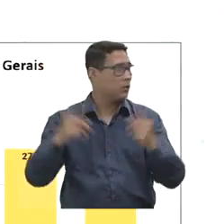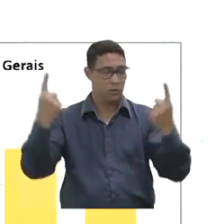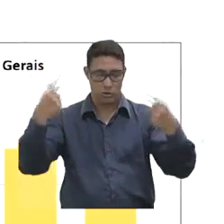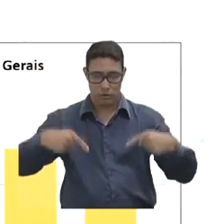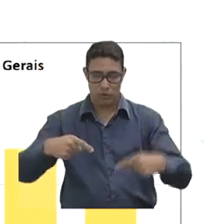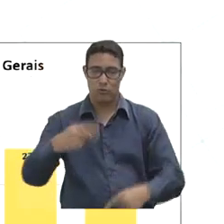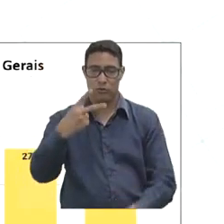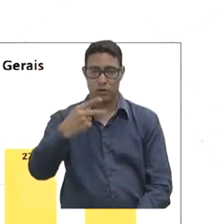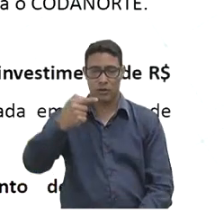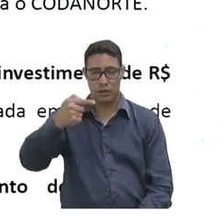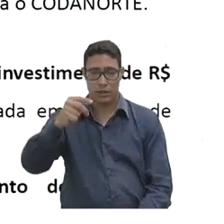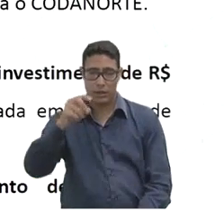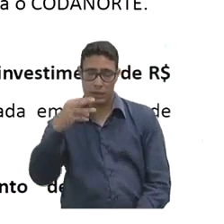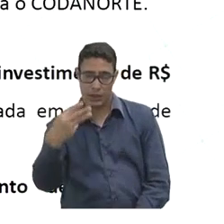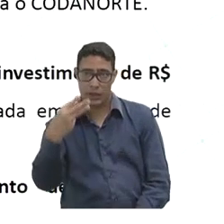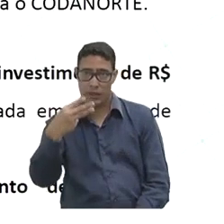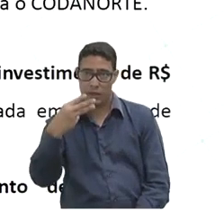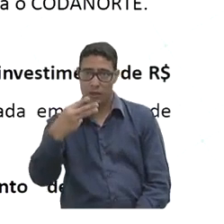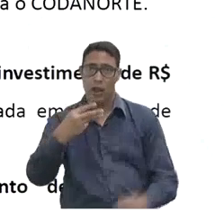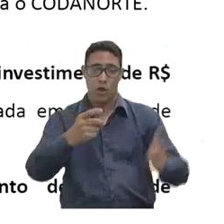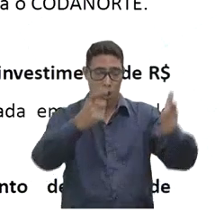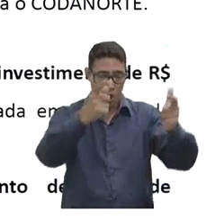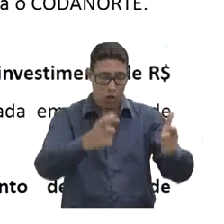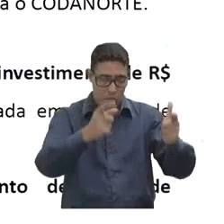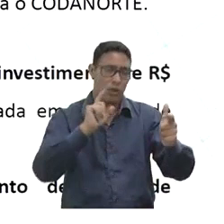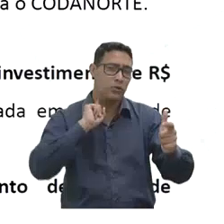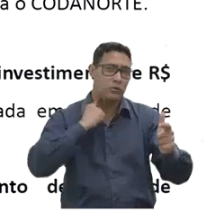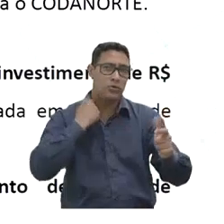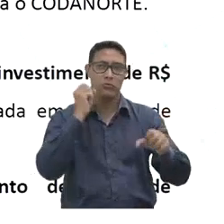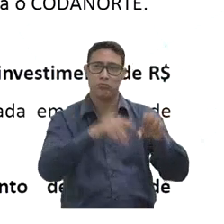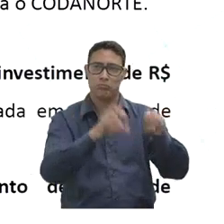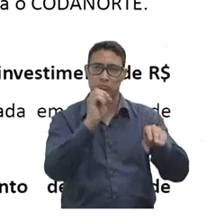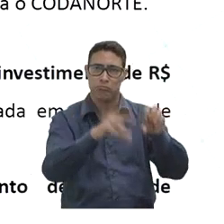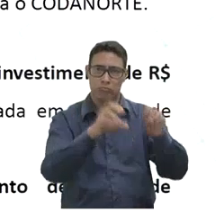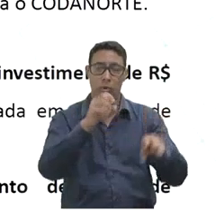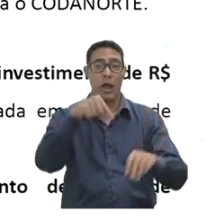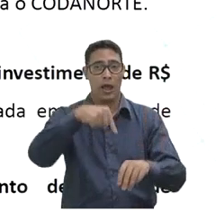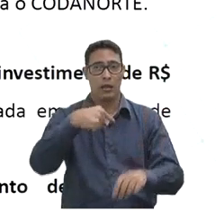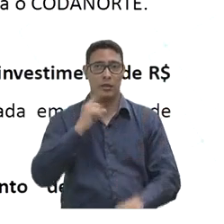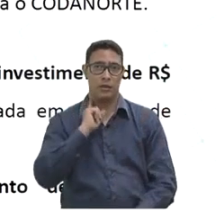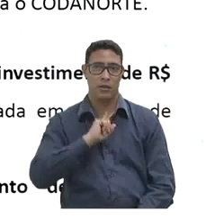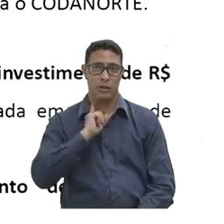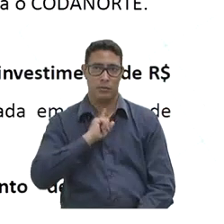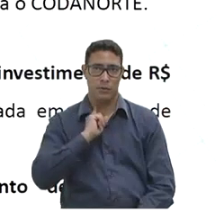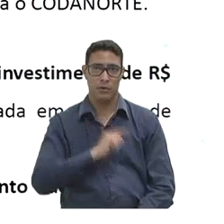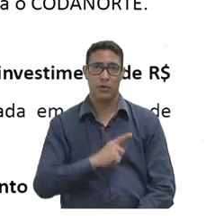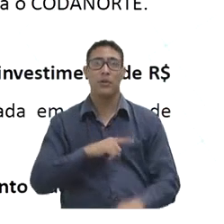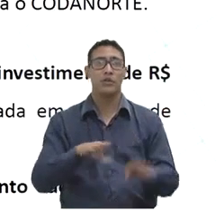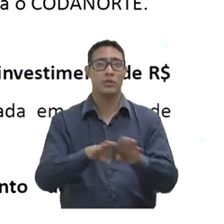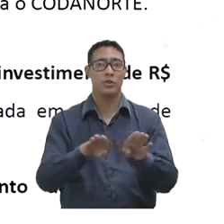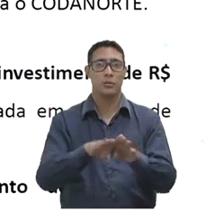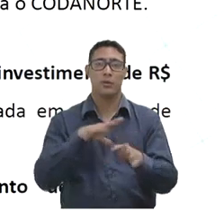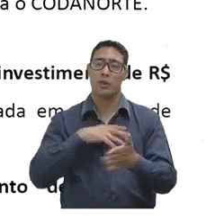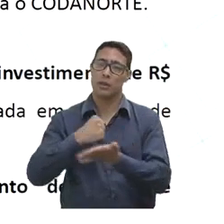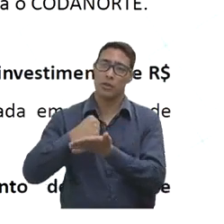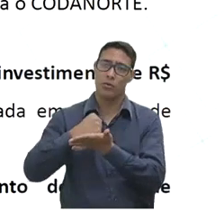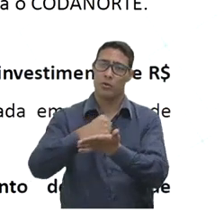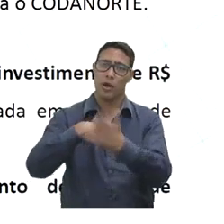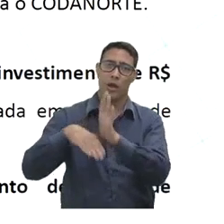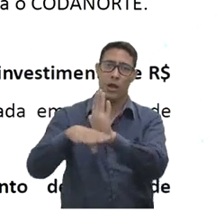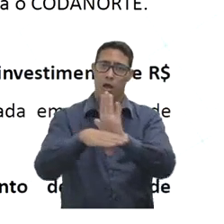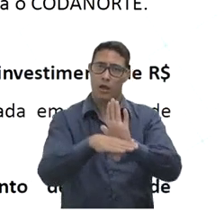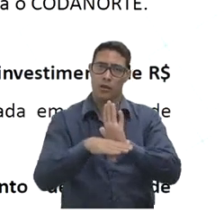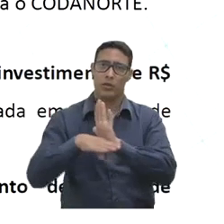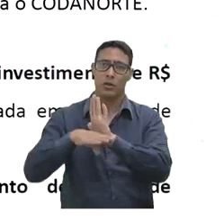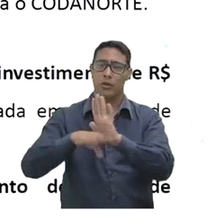lixões no estado de Minas Gerais e aqui alguns exemplos né a gente tem dado apoio técnico aos consórcios